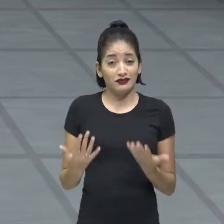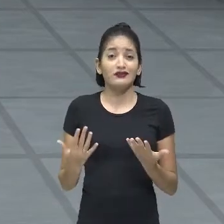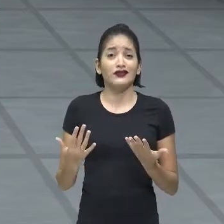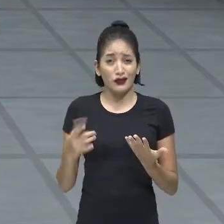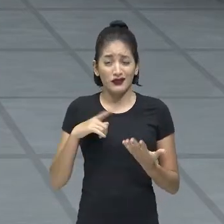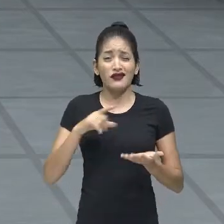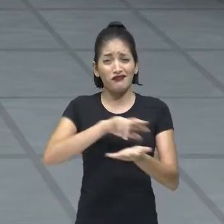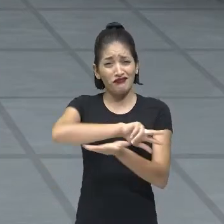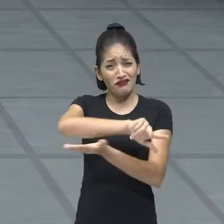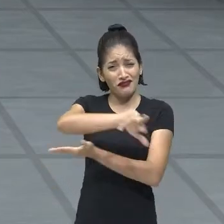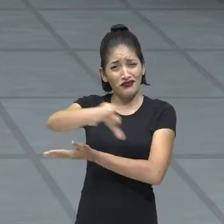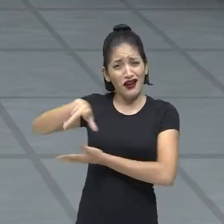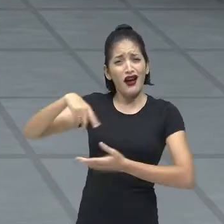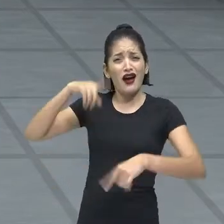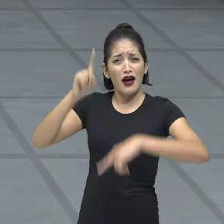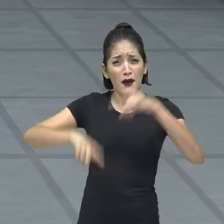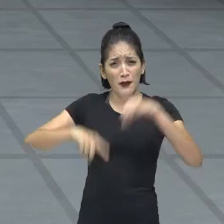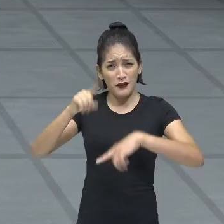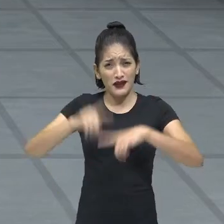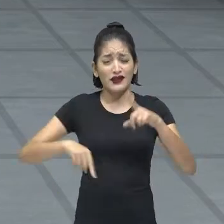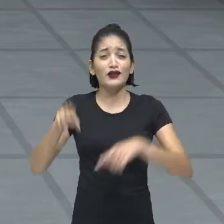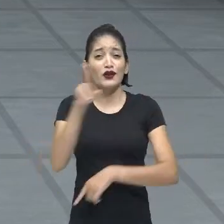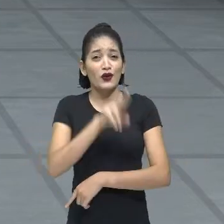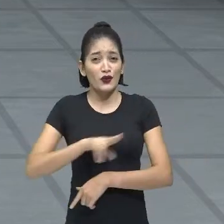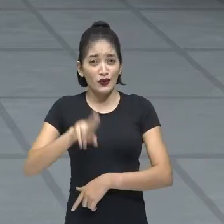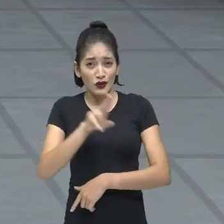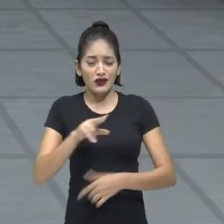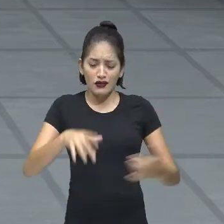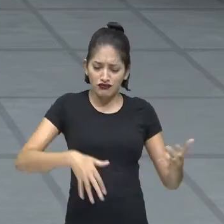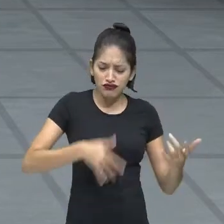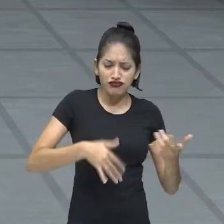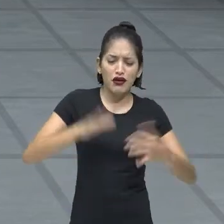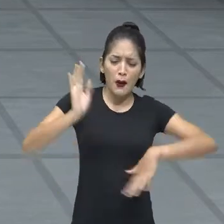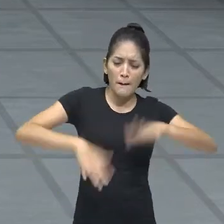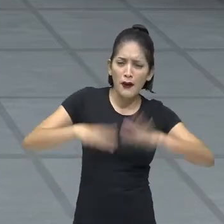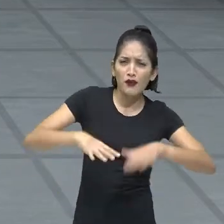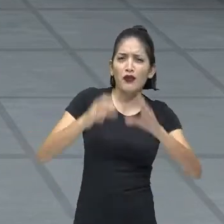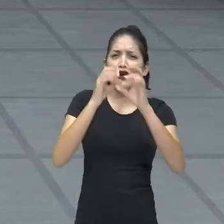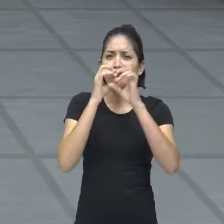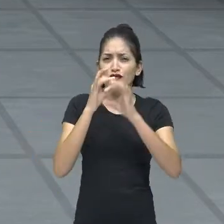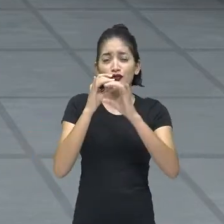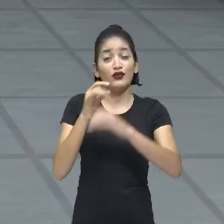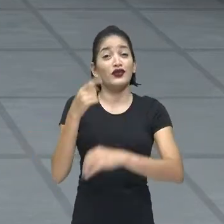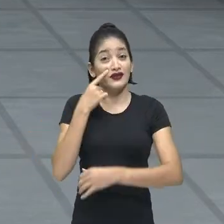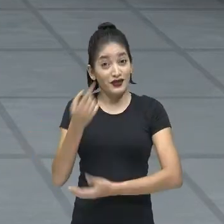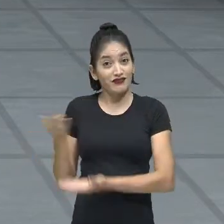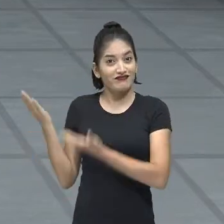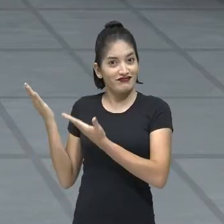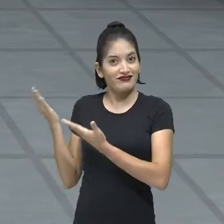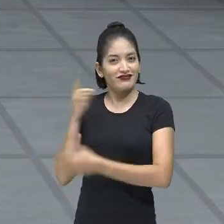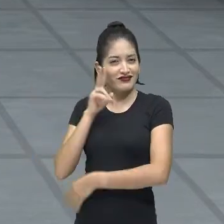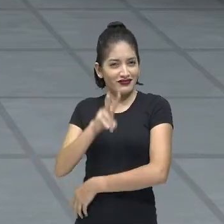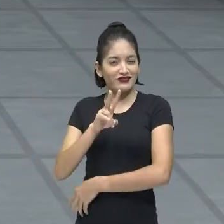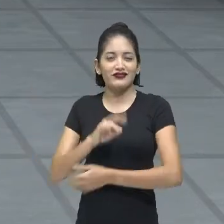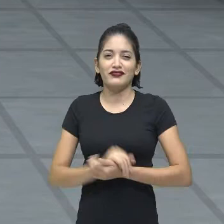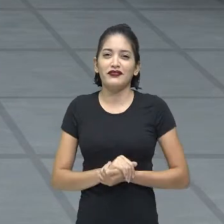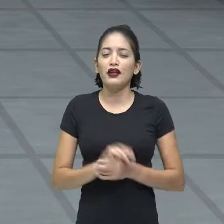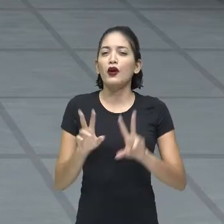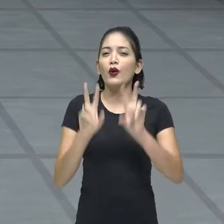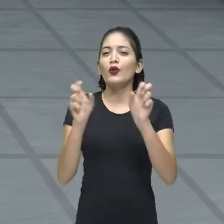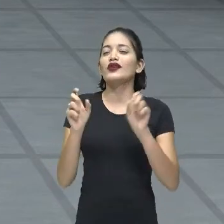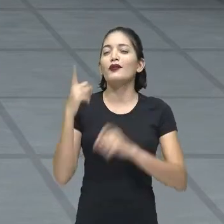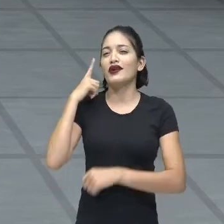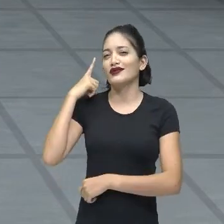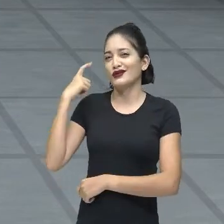Diversos materiais, né, diversos instrumentos que foram dedilhados, tocados, soprados, que nós trouxemos, né, falando sobre o